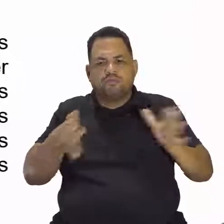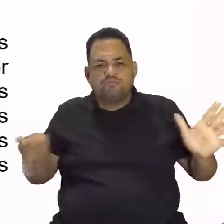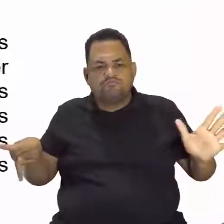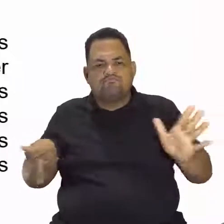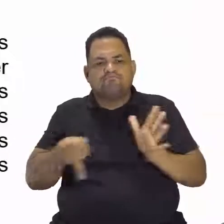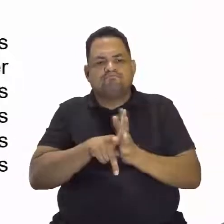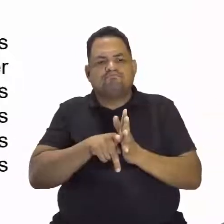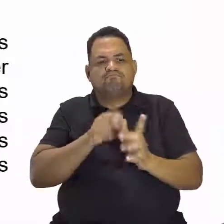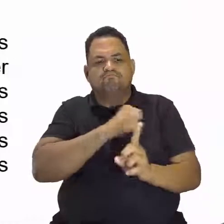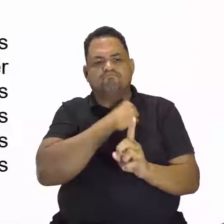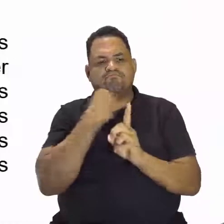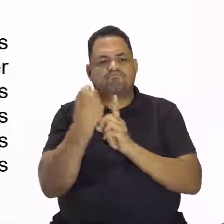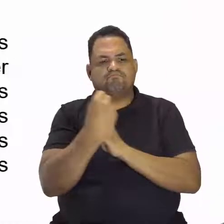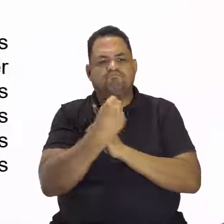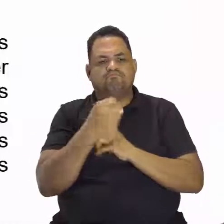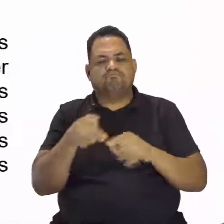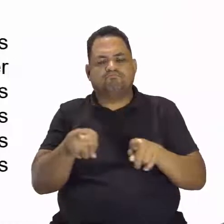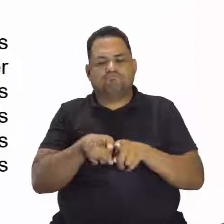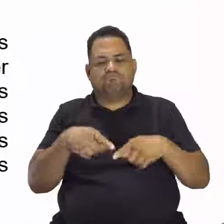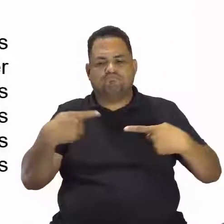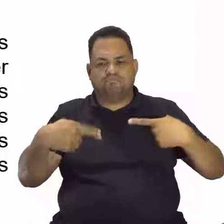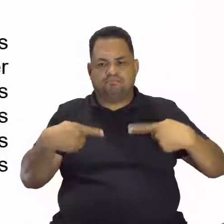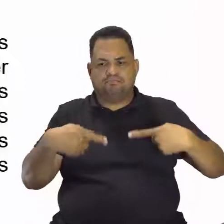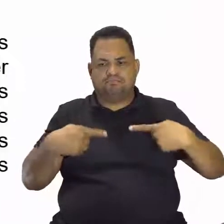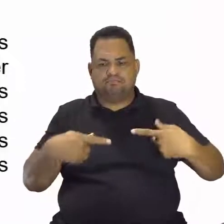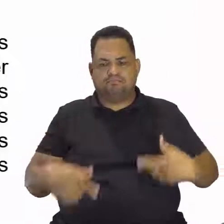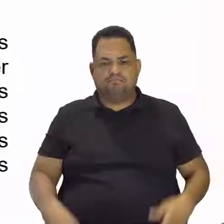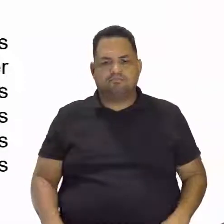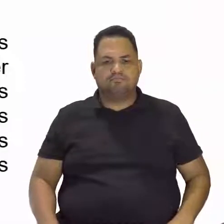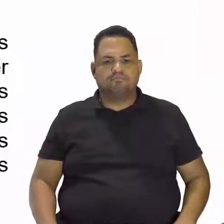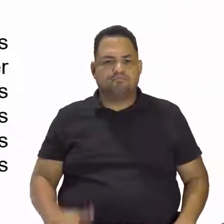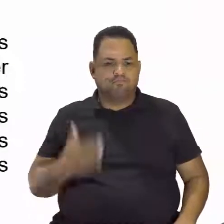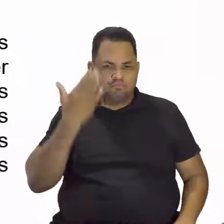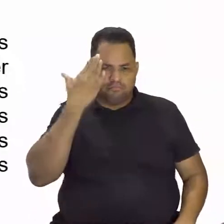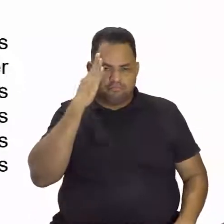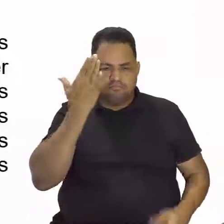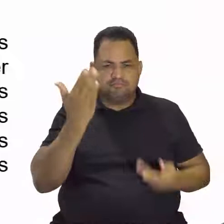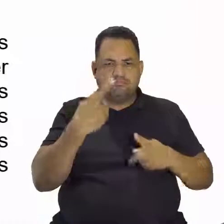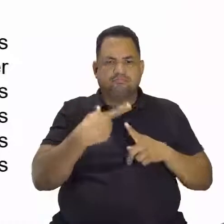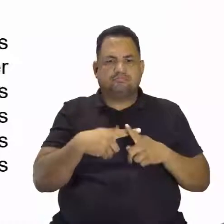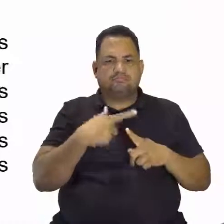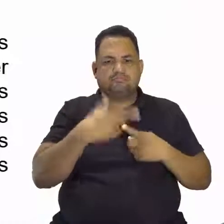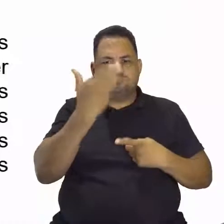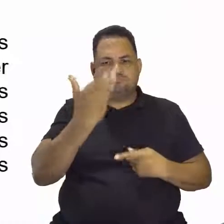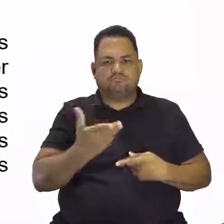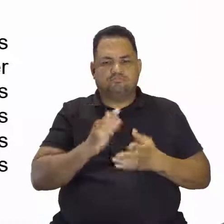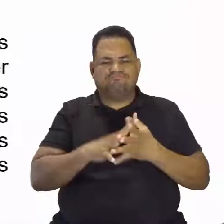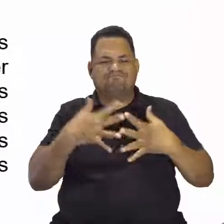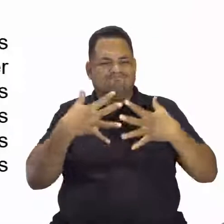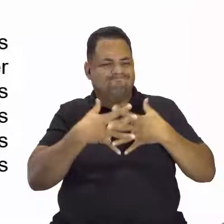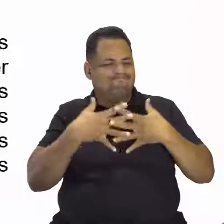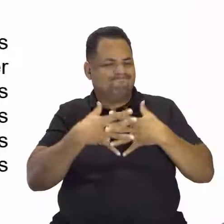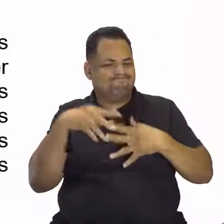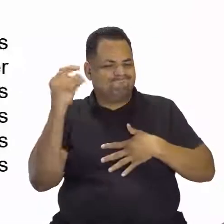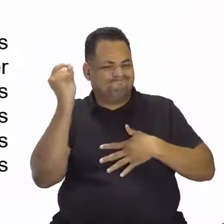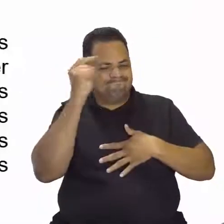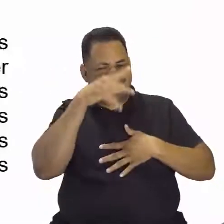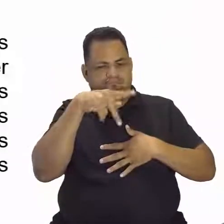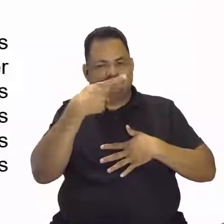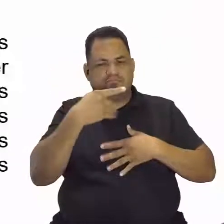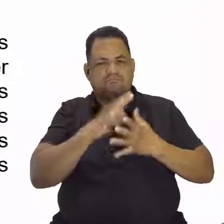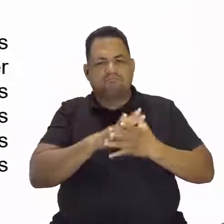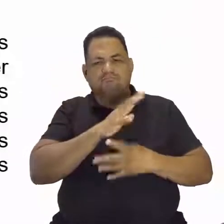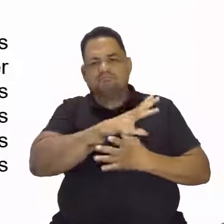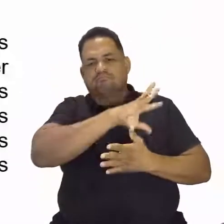nativas, sociológicas e políticas. Então, vocês estão entendendo por que é tão complexo falar de Amazônia? Não é